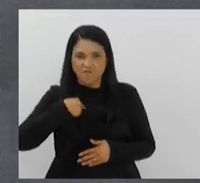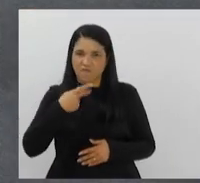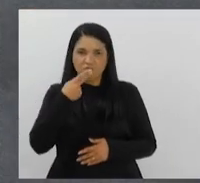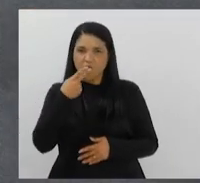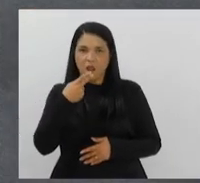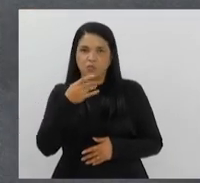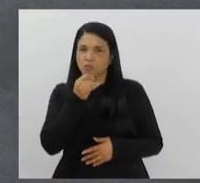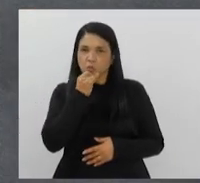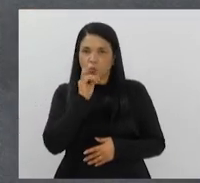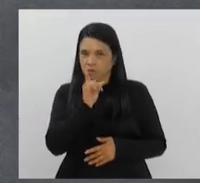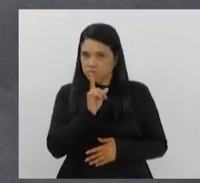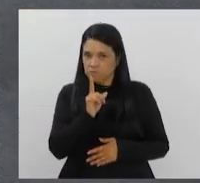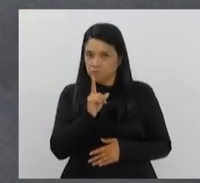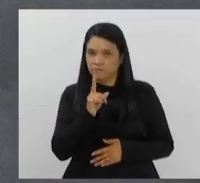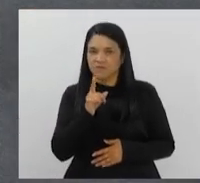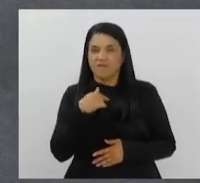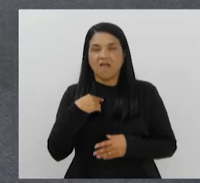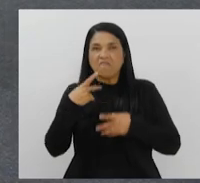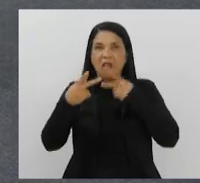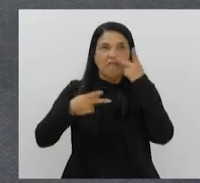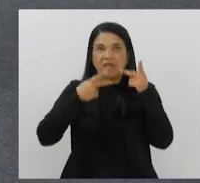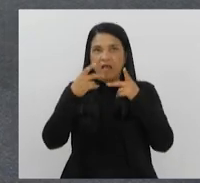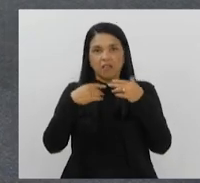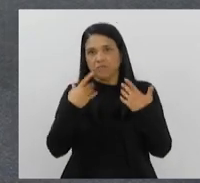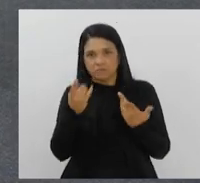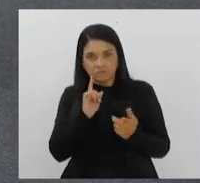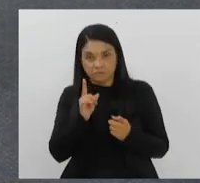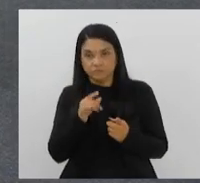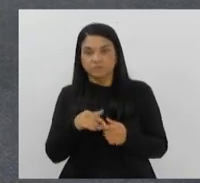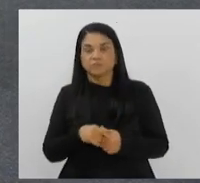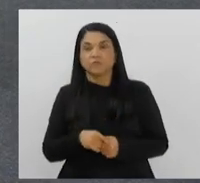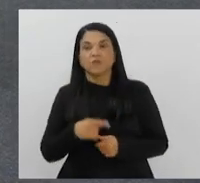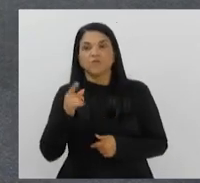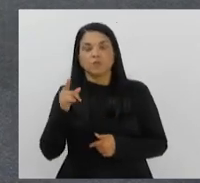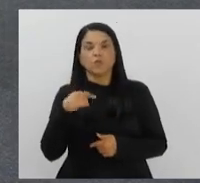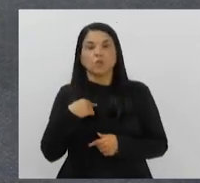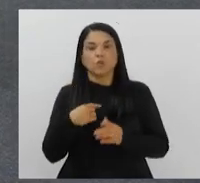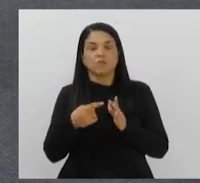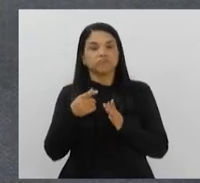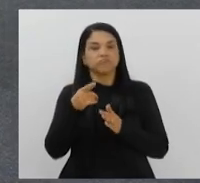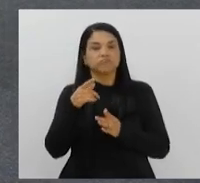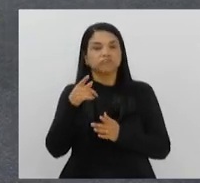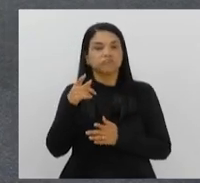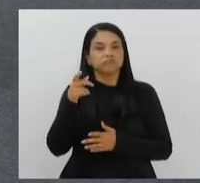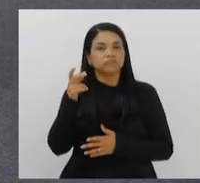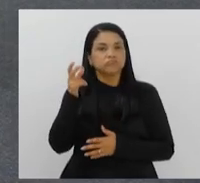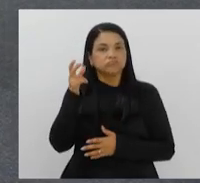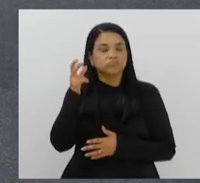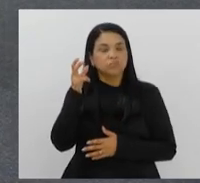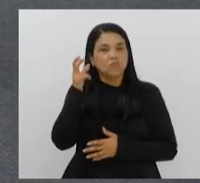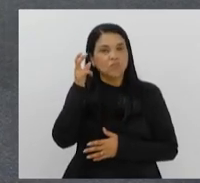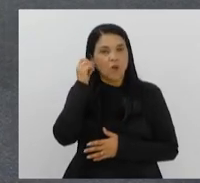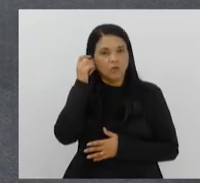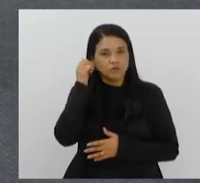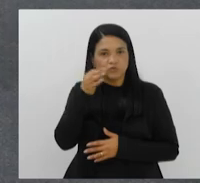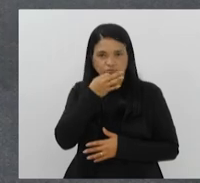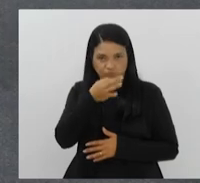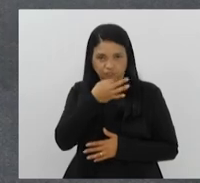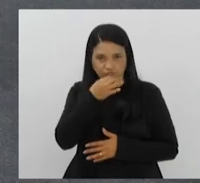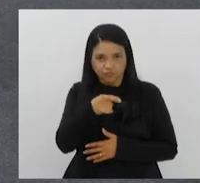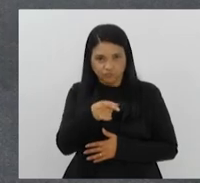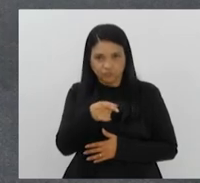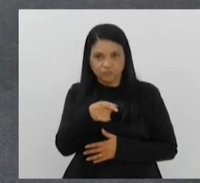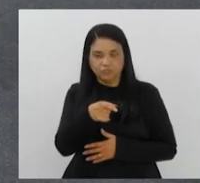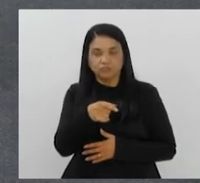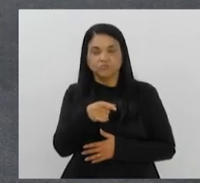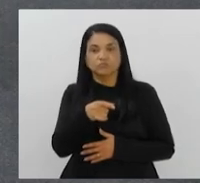boca para fora. A gente está vindo aqui, né, falar por falar. Eu vou botar aqui um áudio do promotor que coordenou uma operação